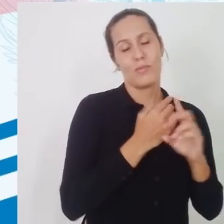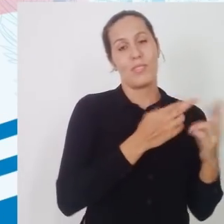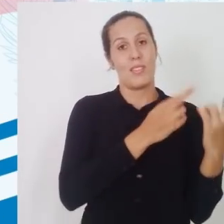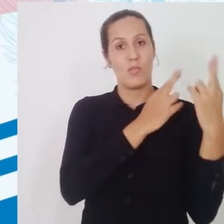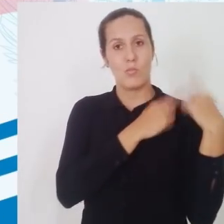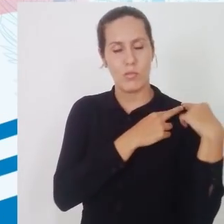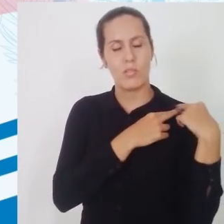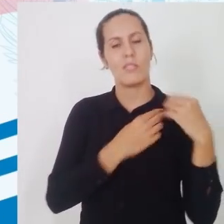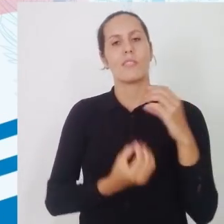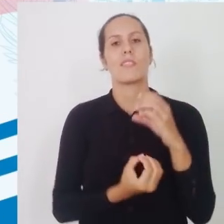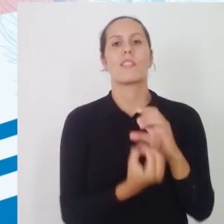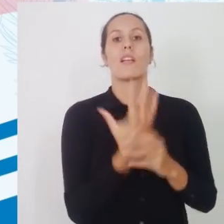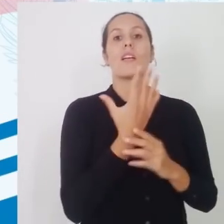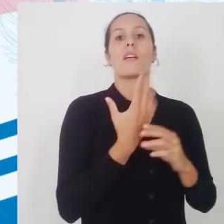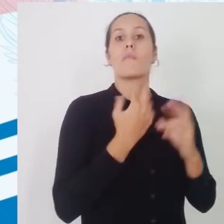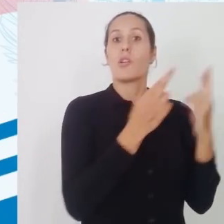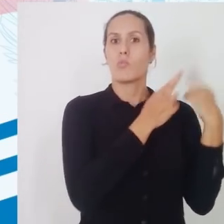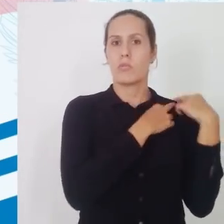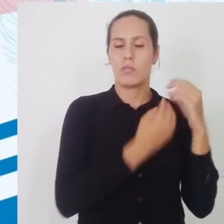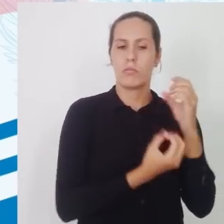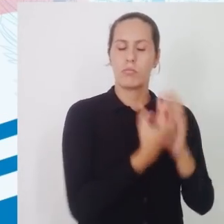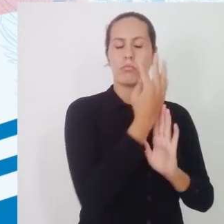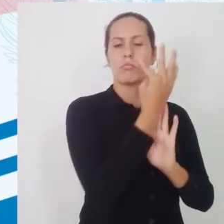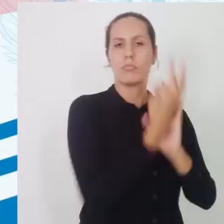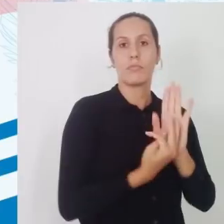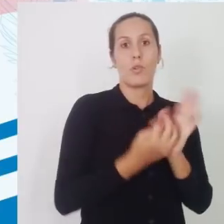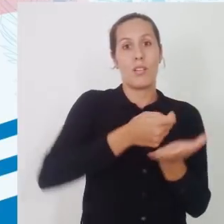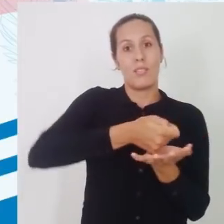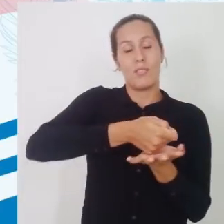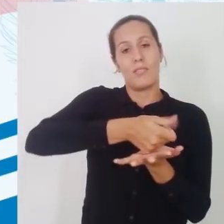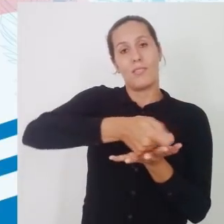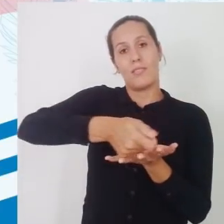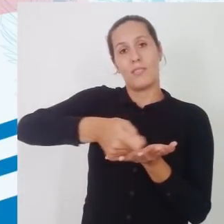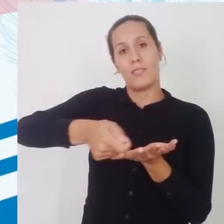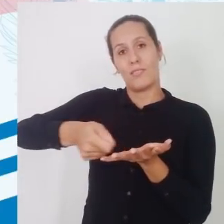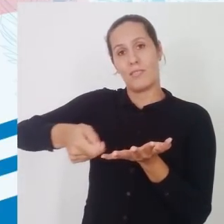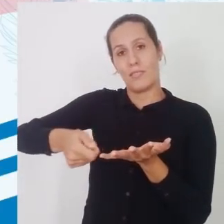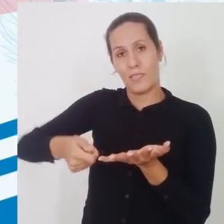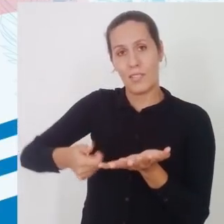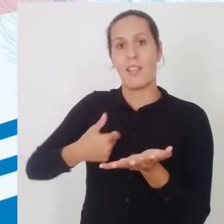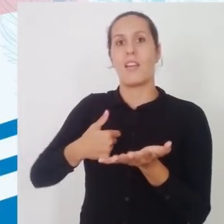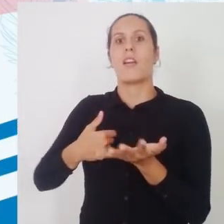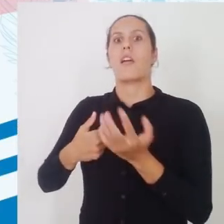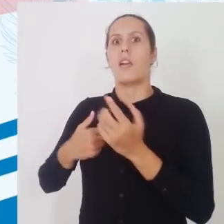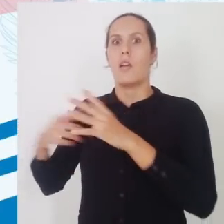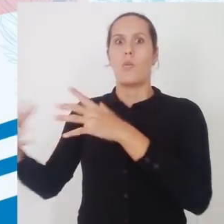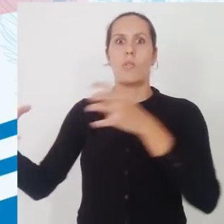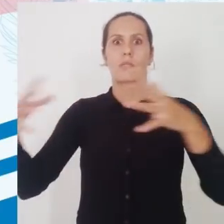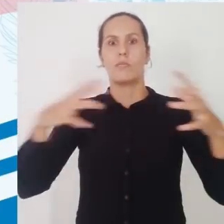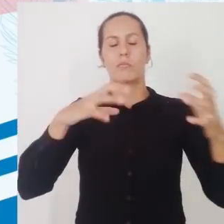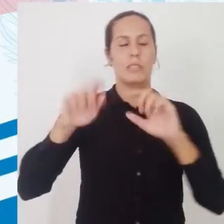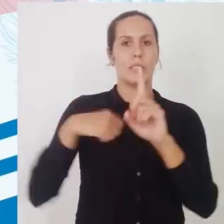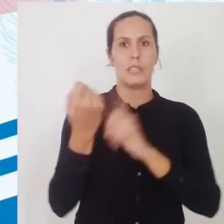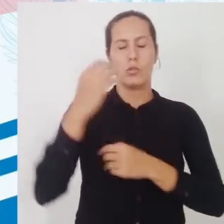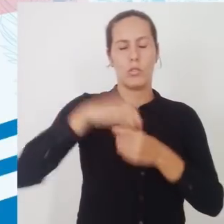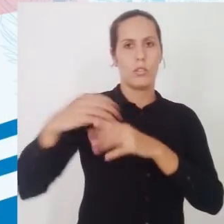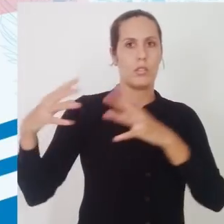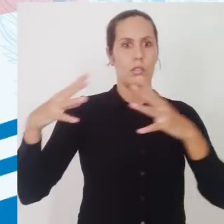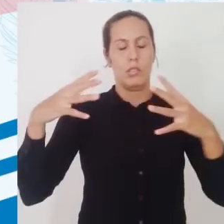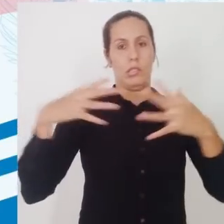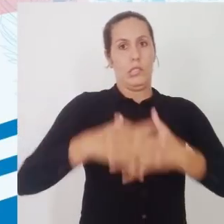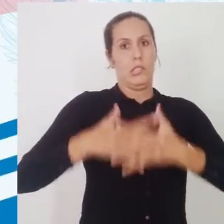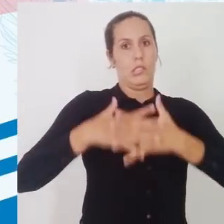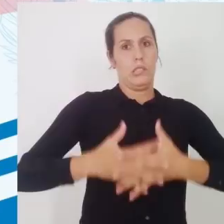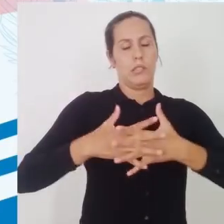notícia. Fake news é o maior desserviço para a sociedade brasileira que já existiu. E aí eu vou mostrar para